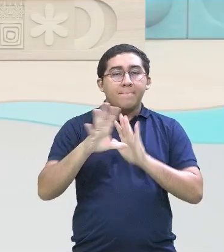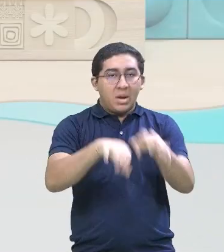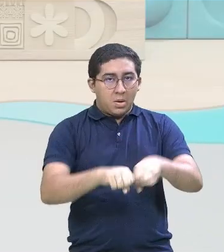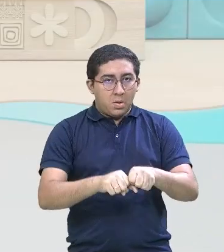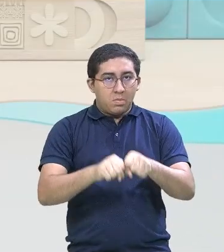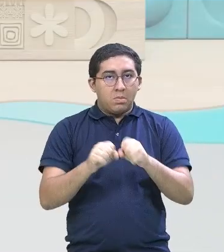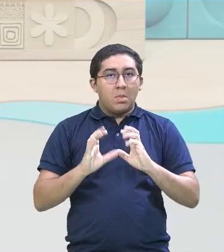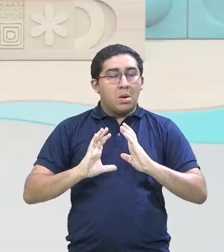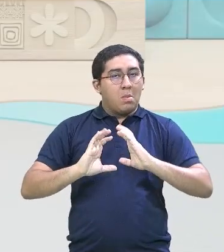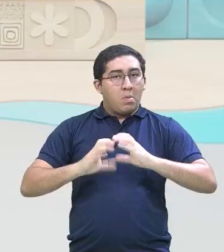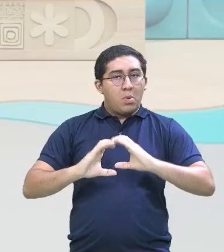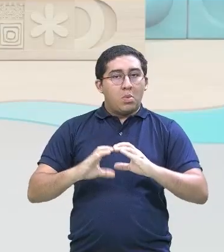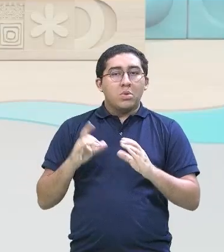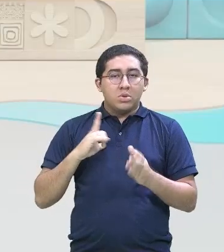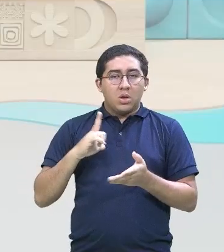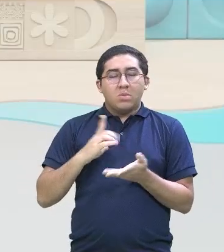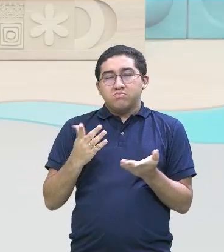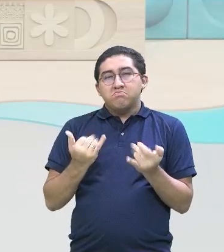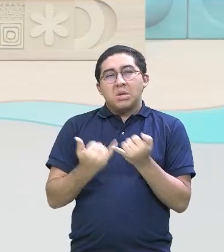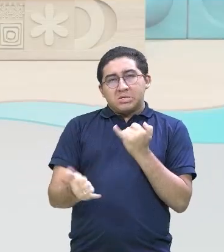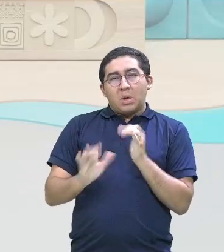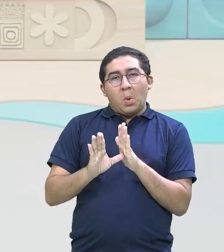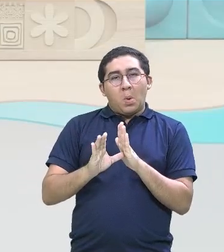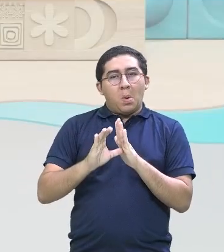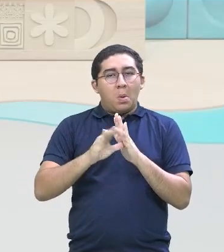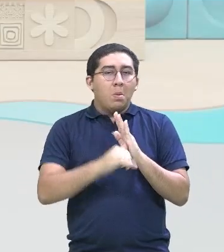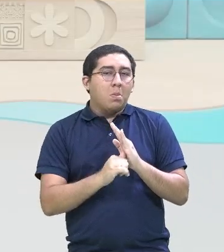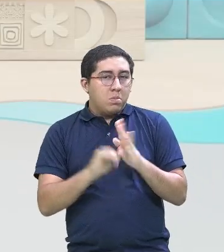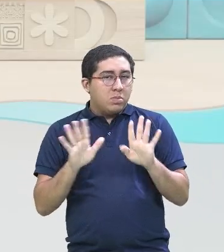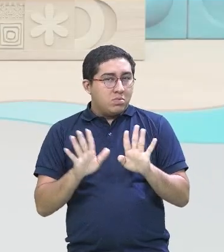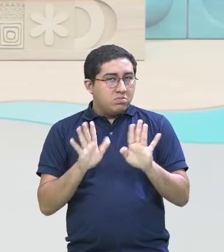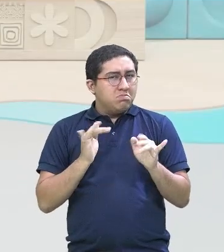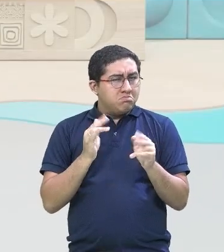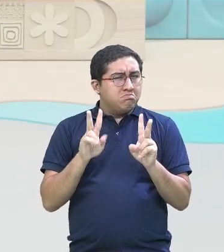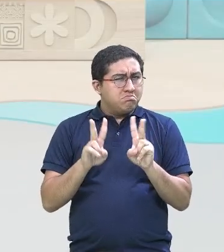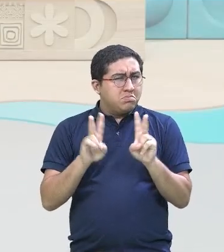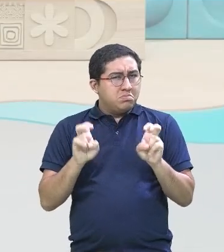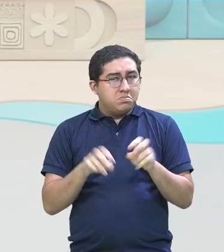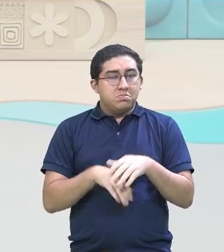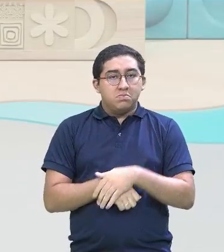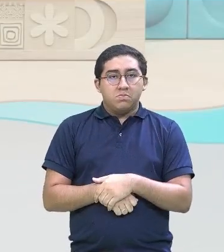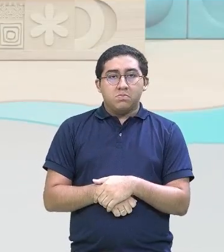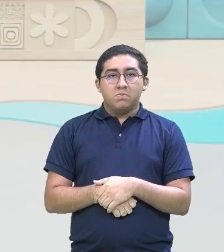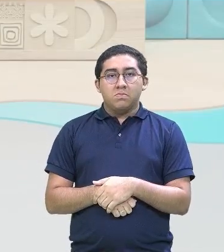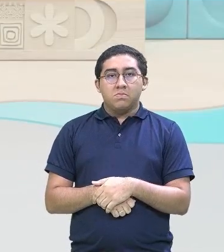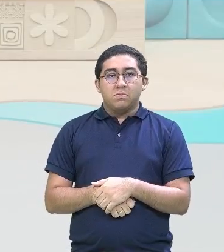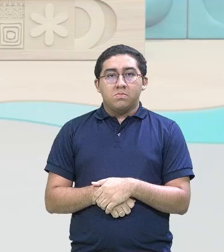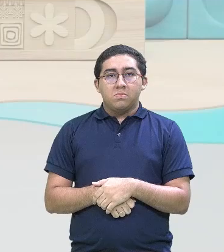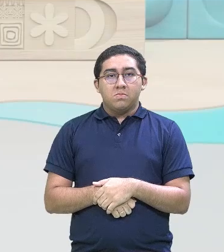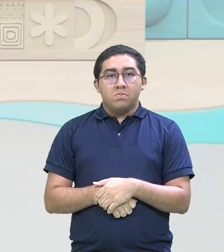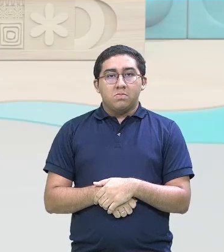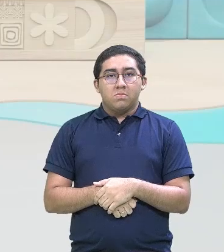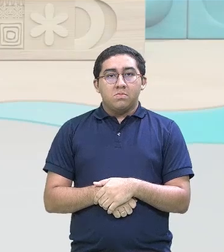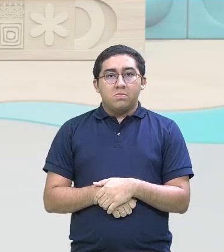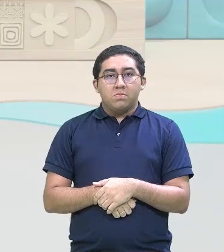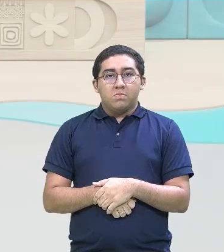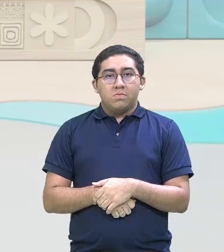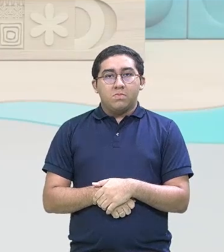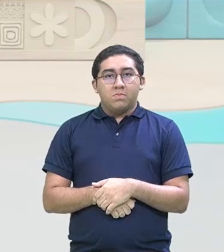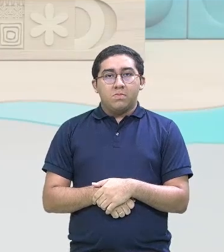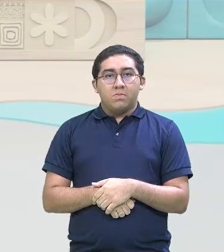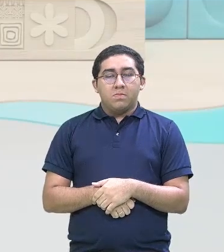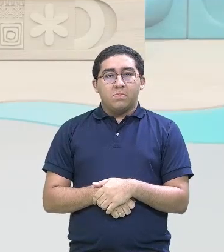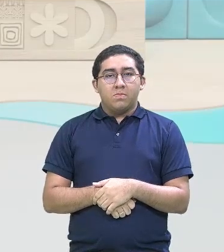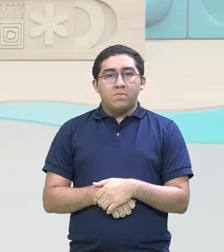digamos assim, roubar a bola do outro, né? Muito bem. E aí nós falamos